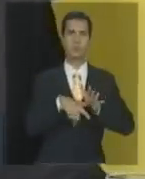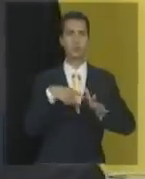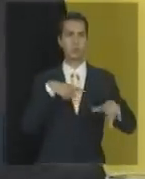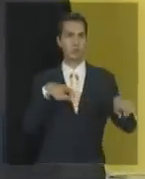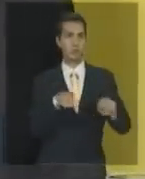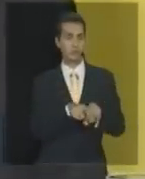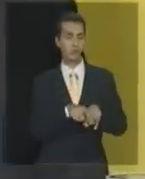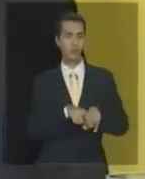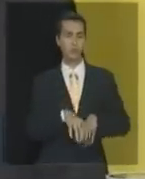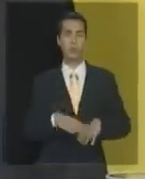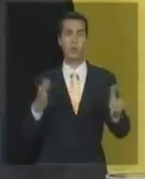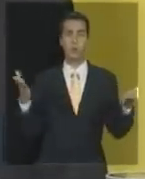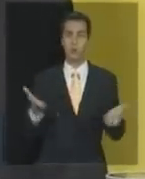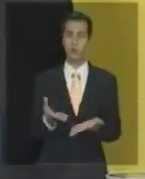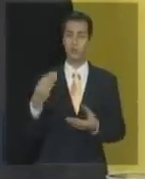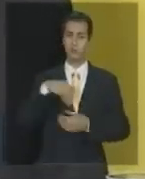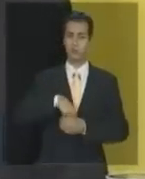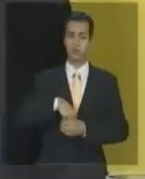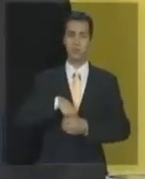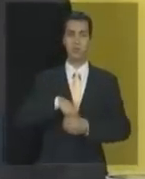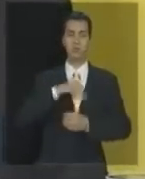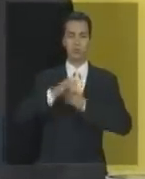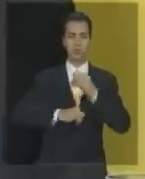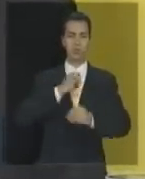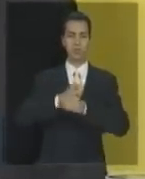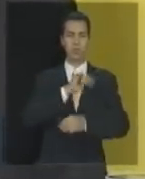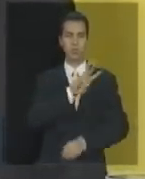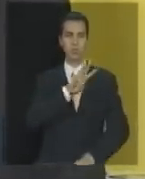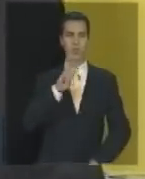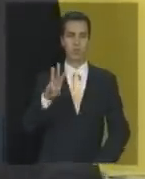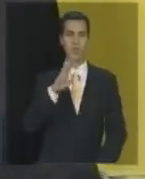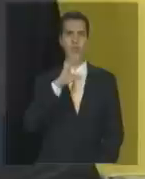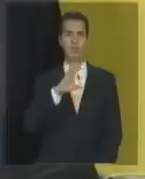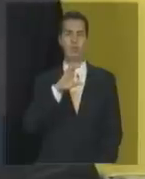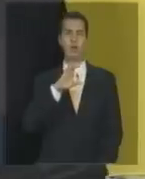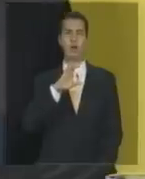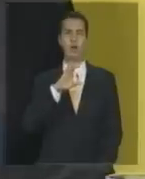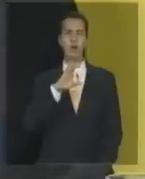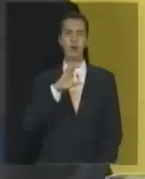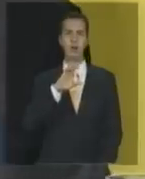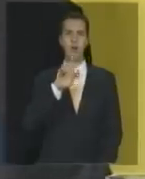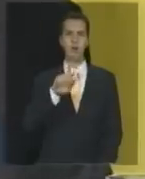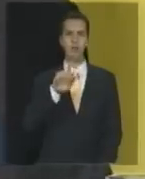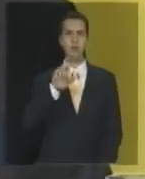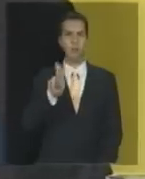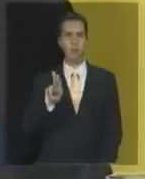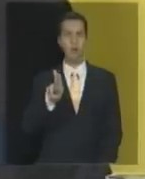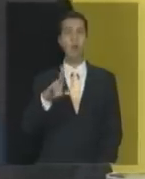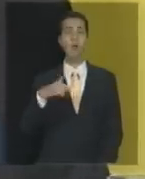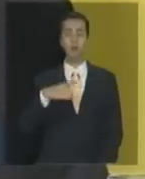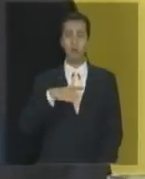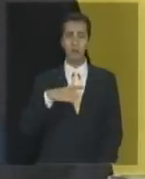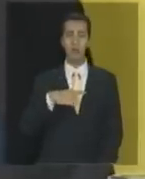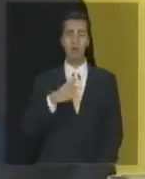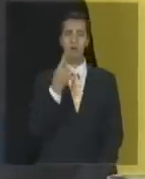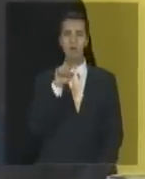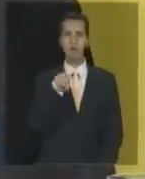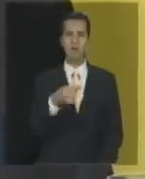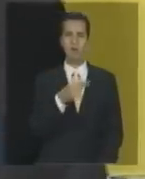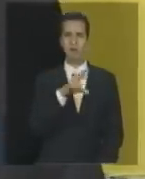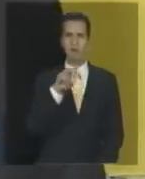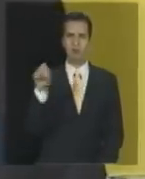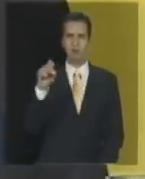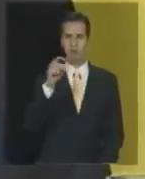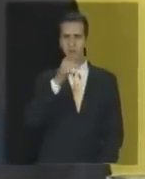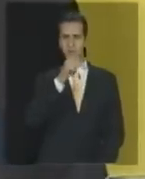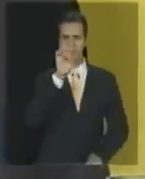nós temos no site da Controladoria mais de 5 mil empresas declaradas inidôneas ou suspensas